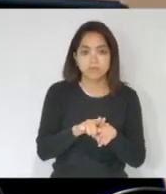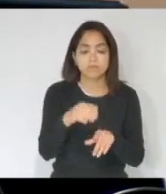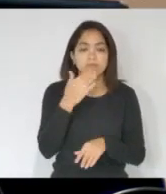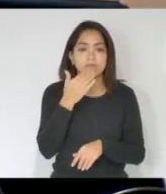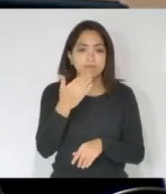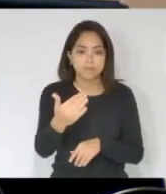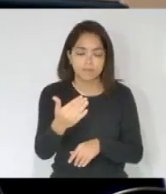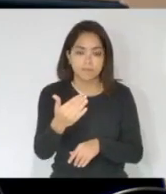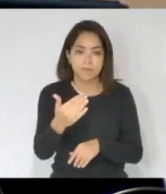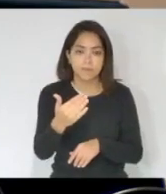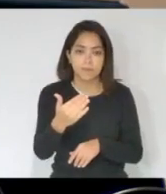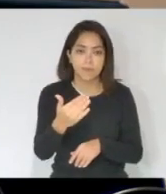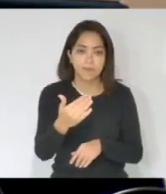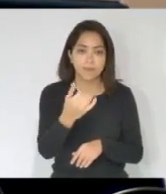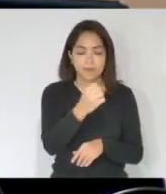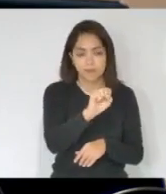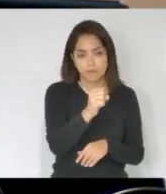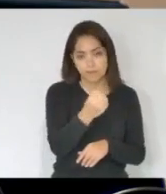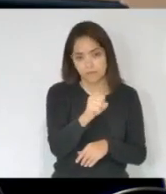requerimentos números